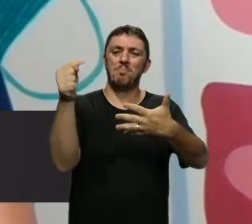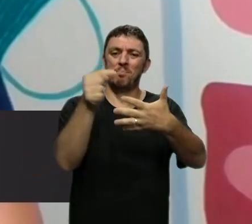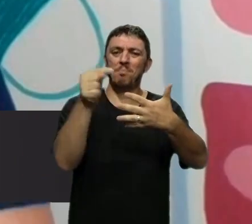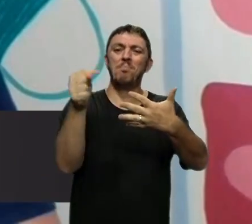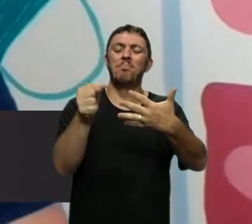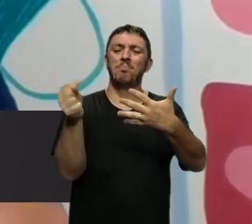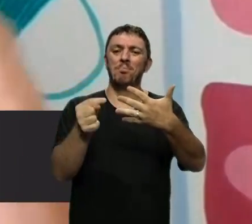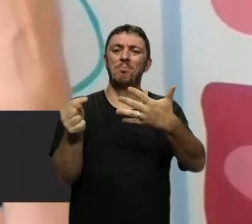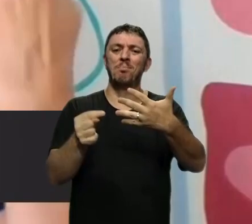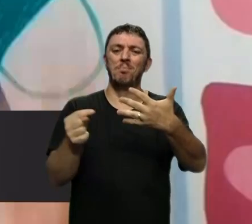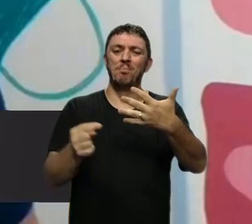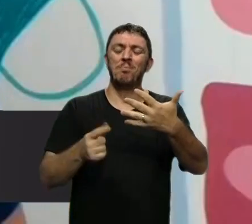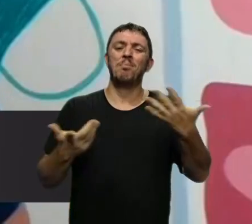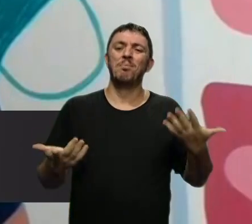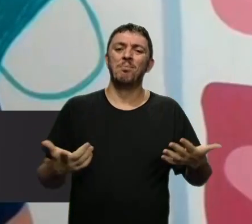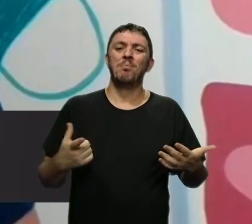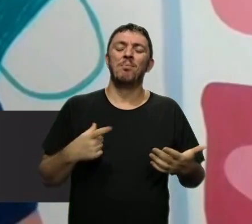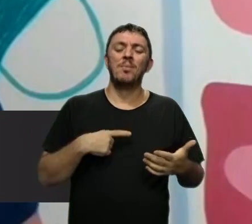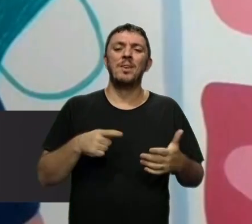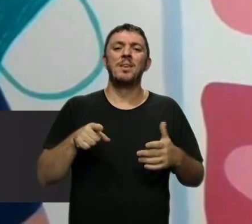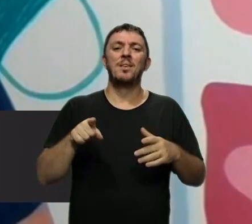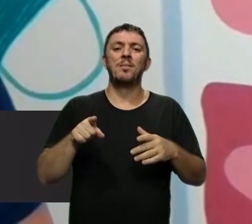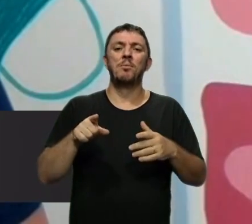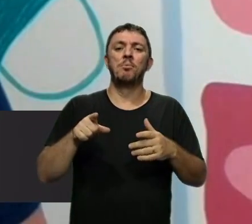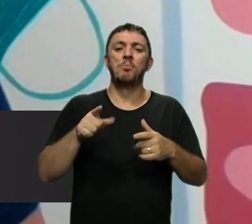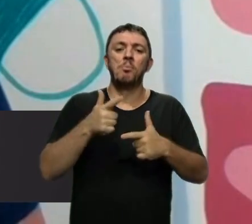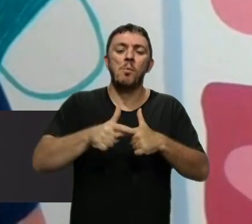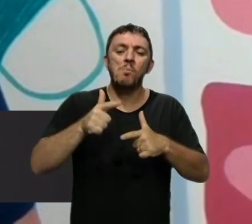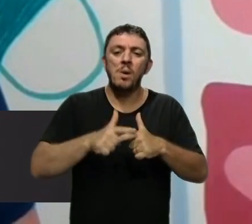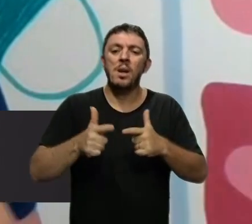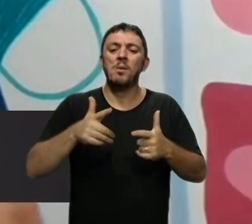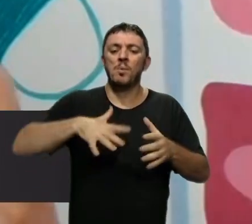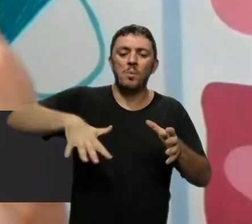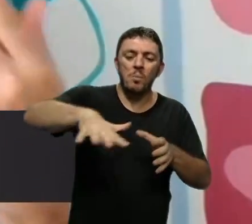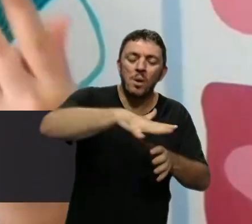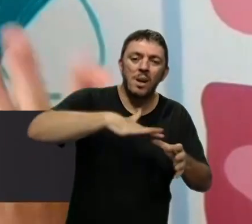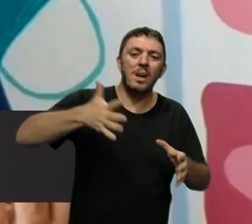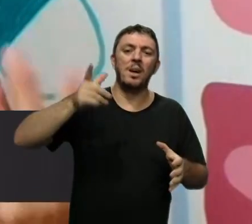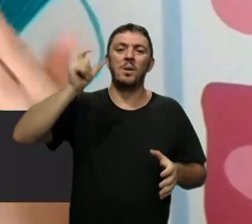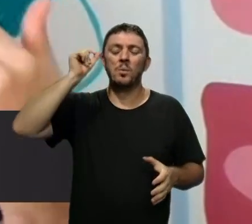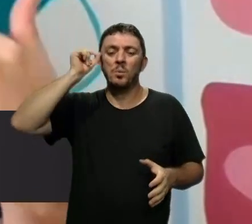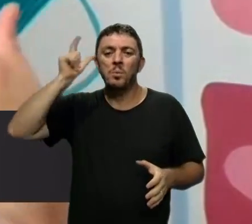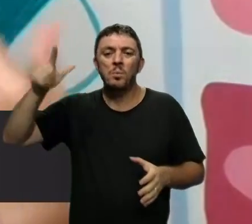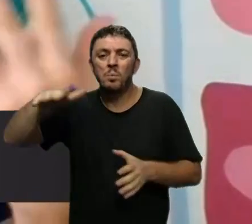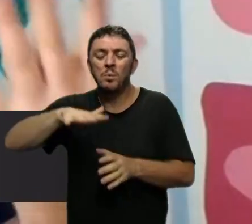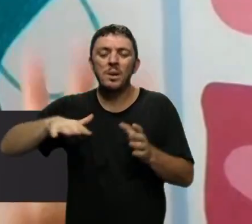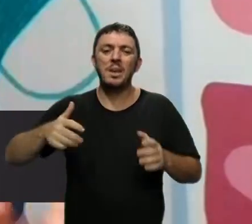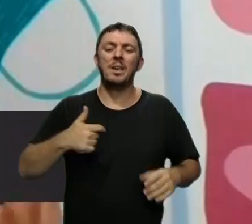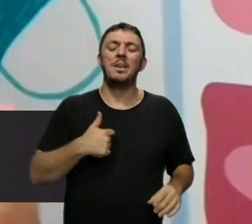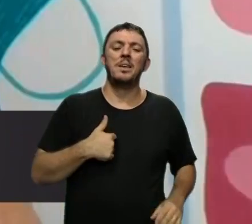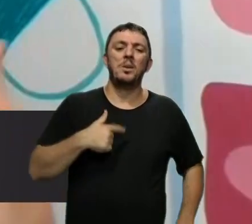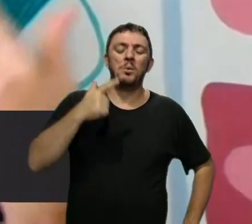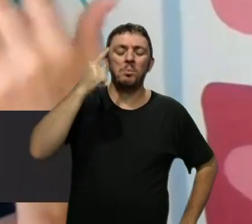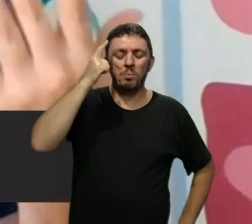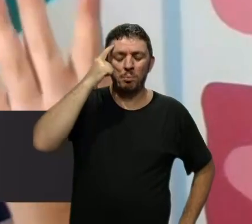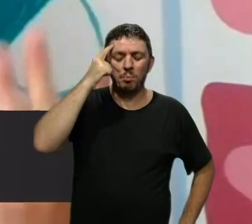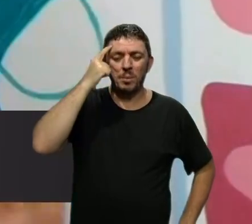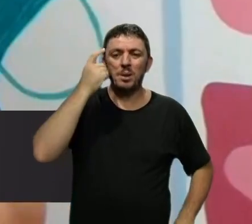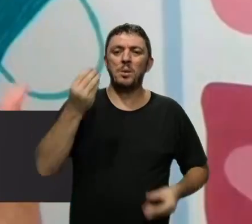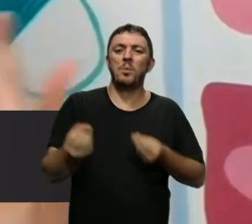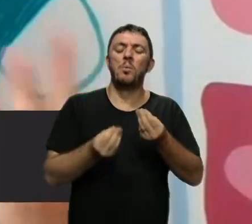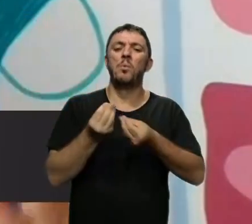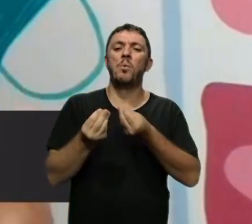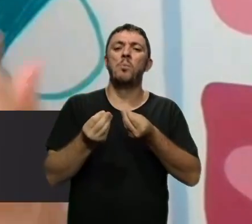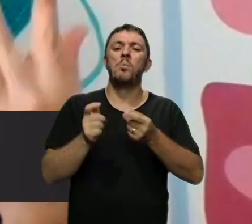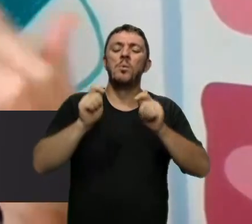questões físicas, culturais, que foram me levando a pensar como é que é possível a